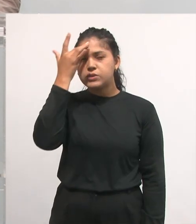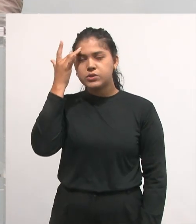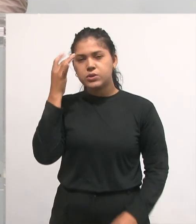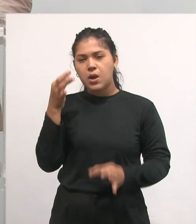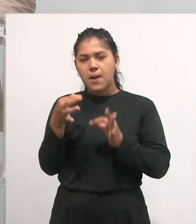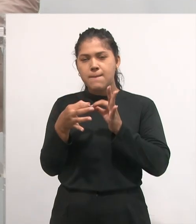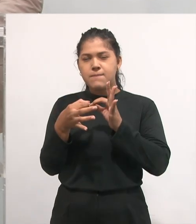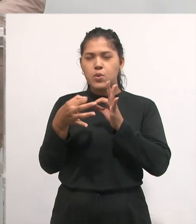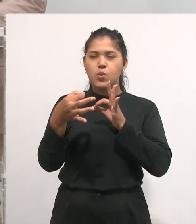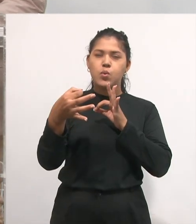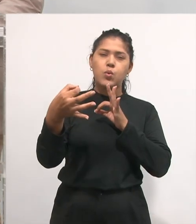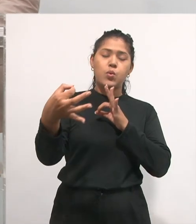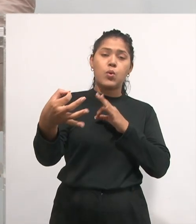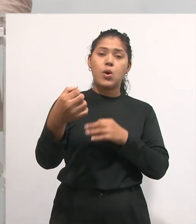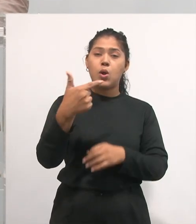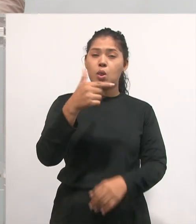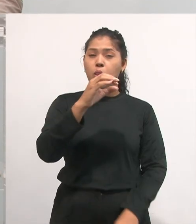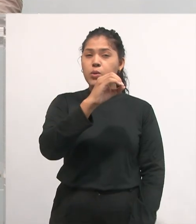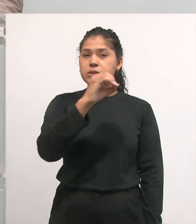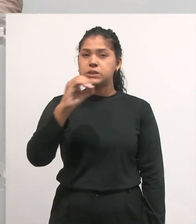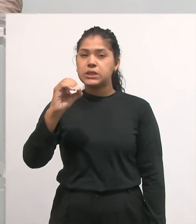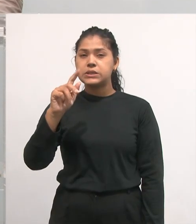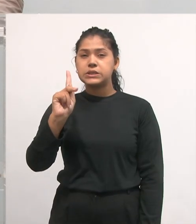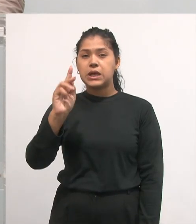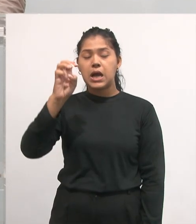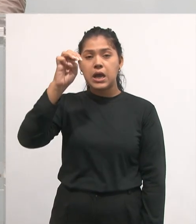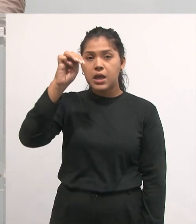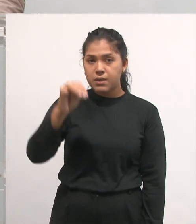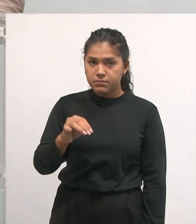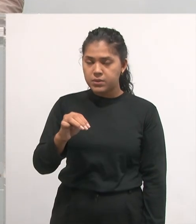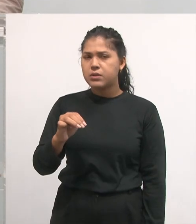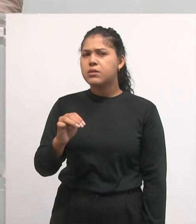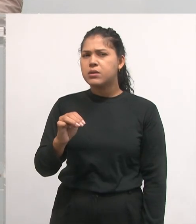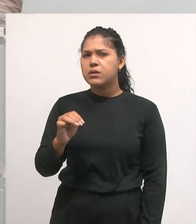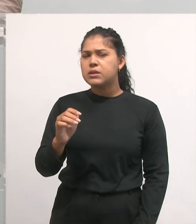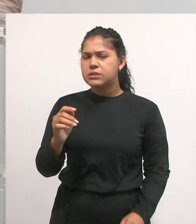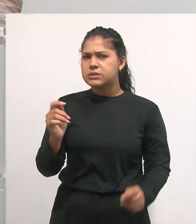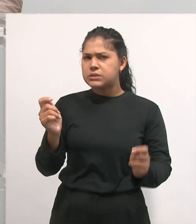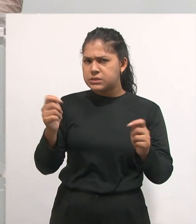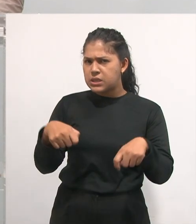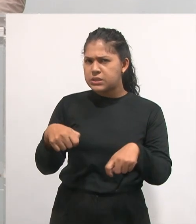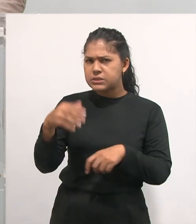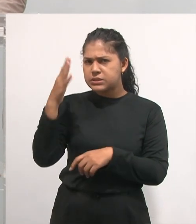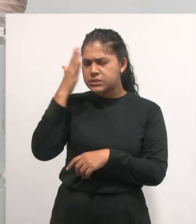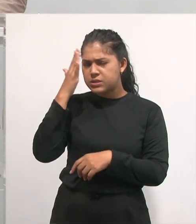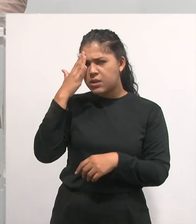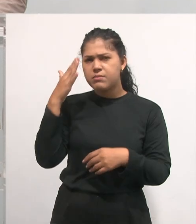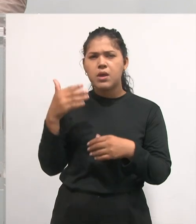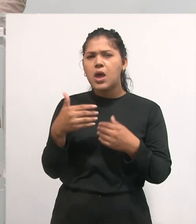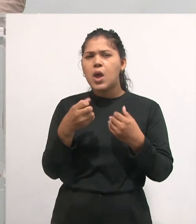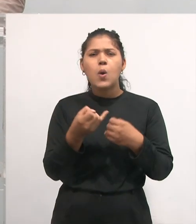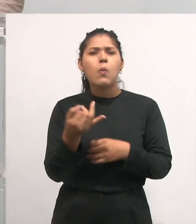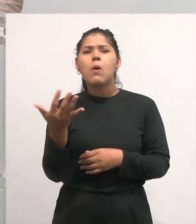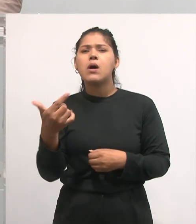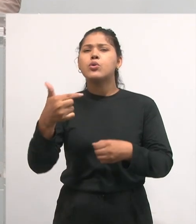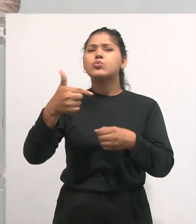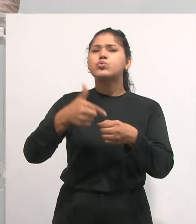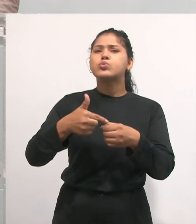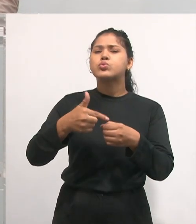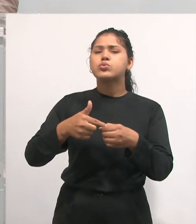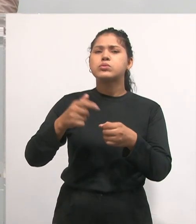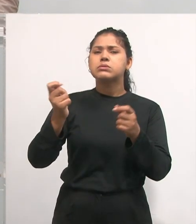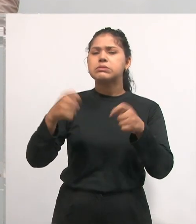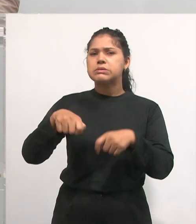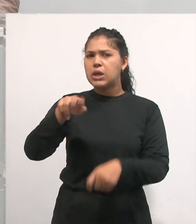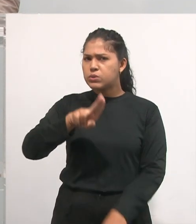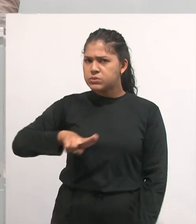quilômetros, considerando essas informações, se andar 200 quilômetros, eu consigo definir quantos litros de combustível serão necessários